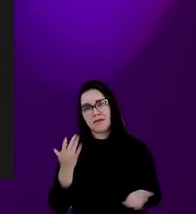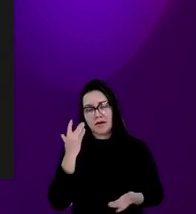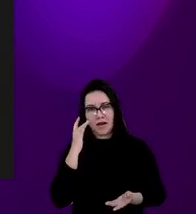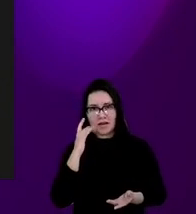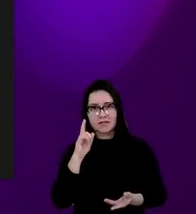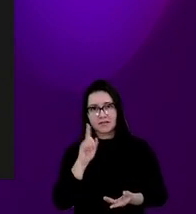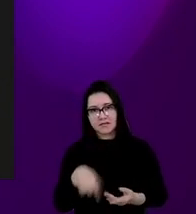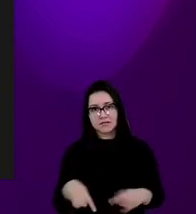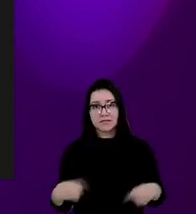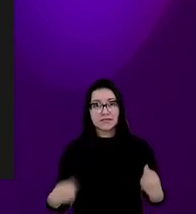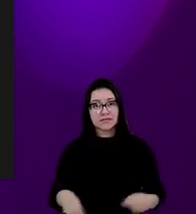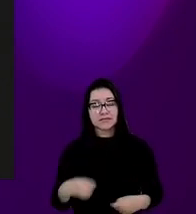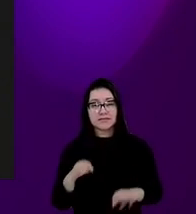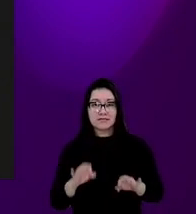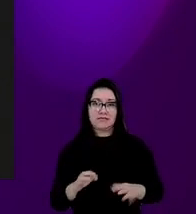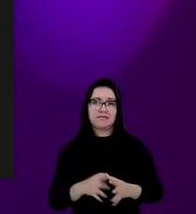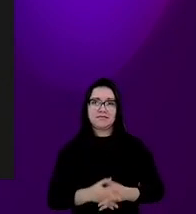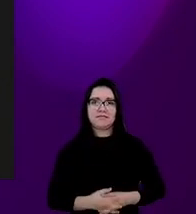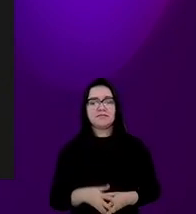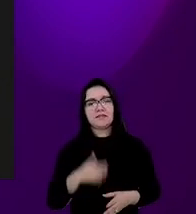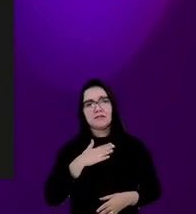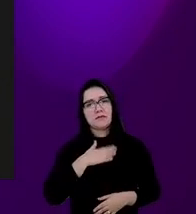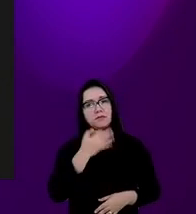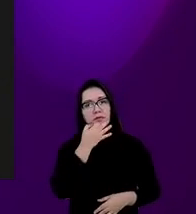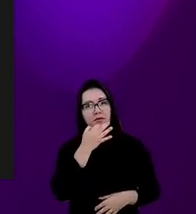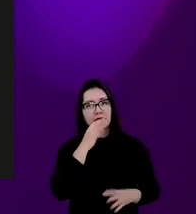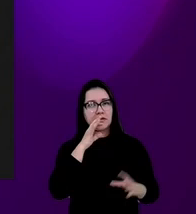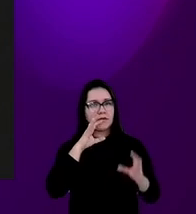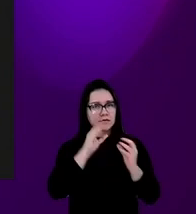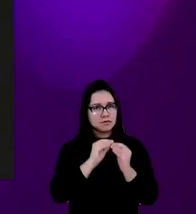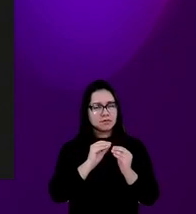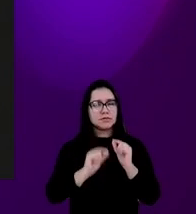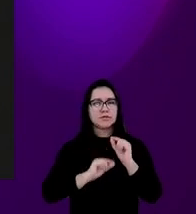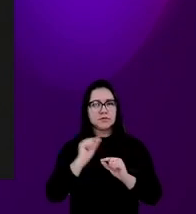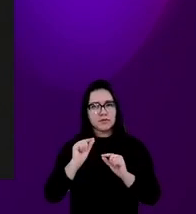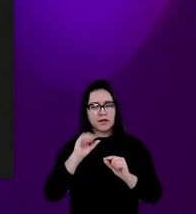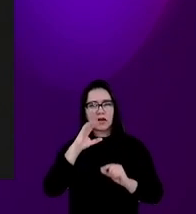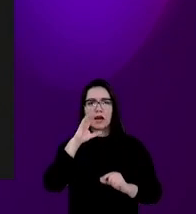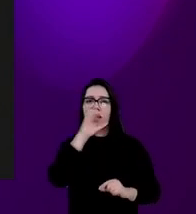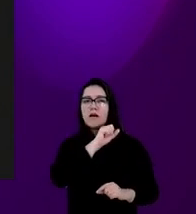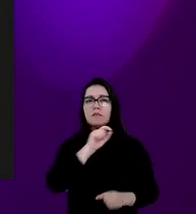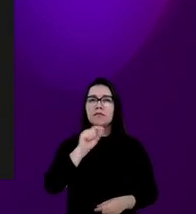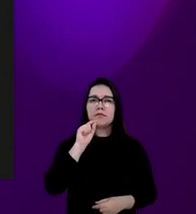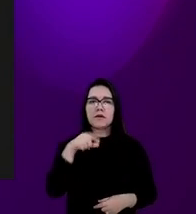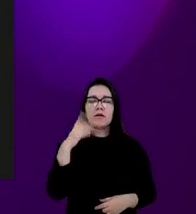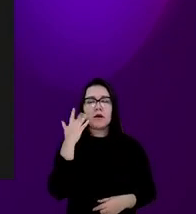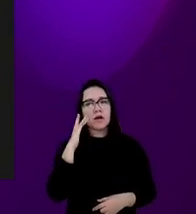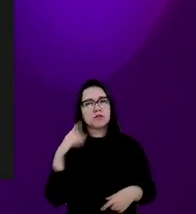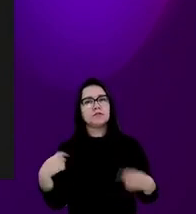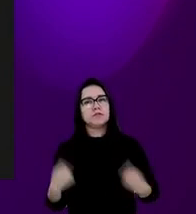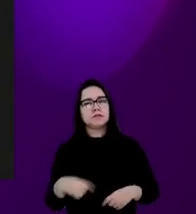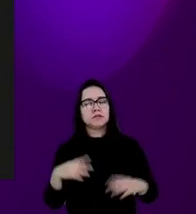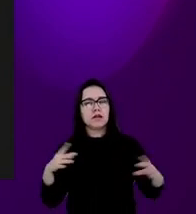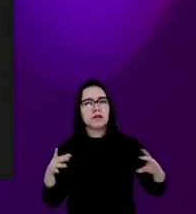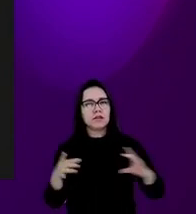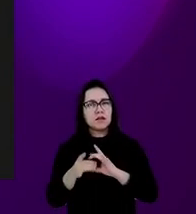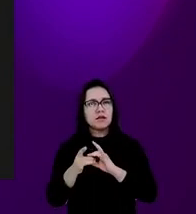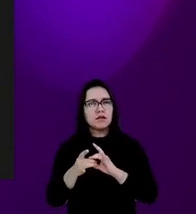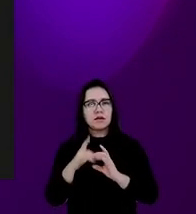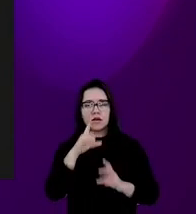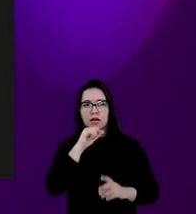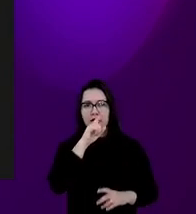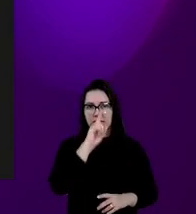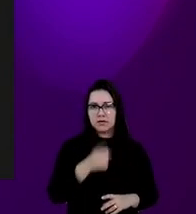deve ser a tônica. Então, na minha opinião, em resumo, rapidamente, eu acho que tem que haver uma integração entre quem manda e